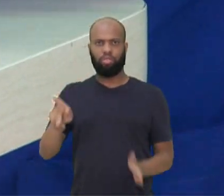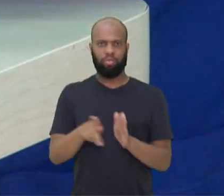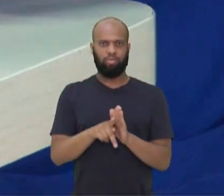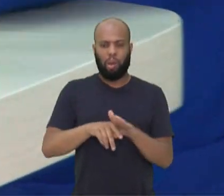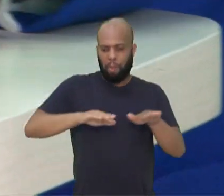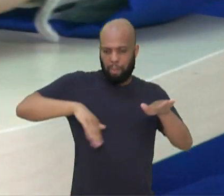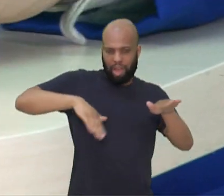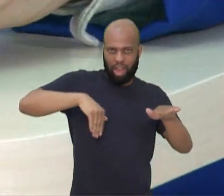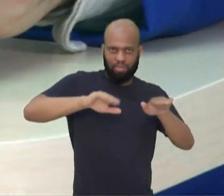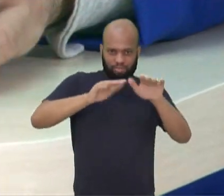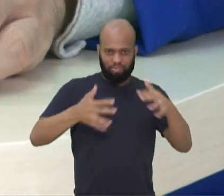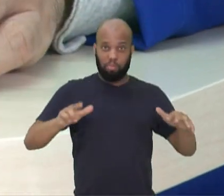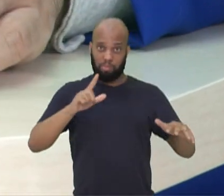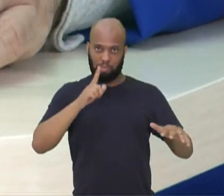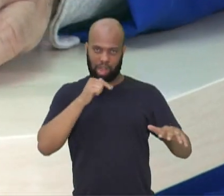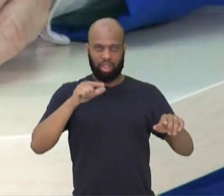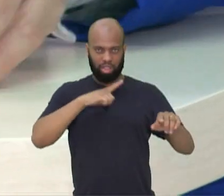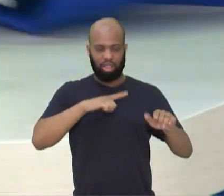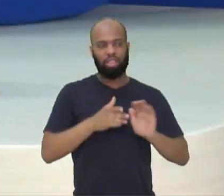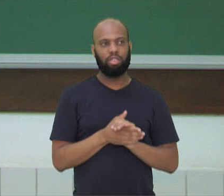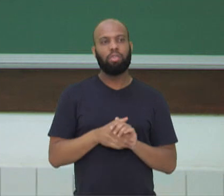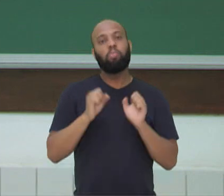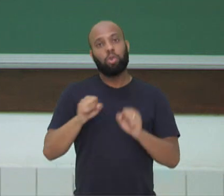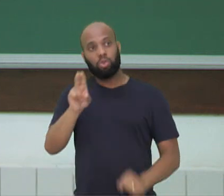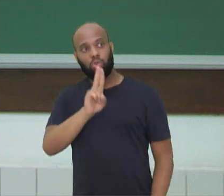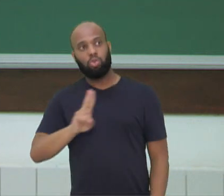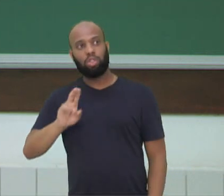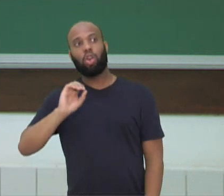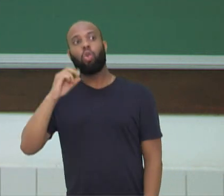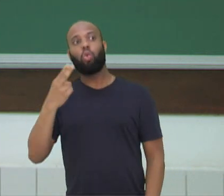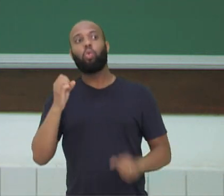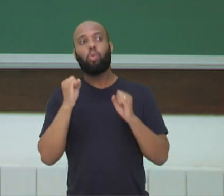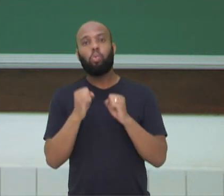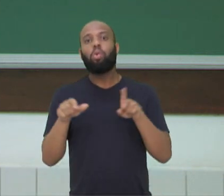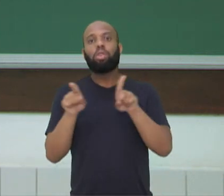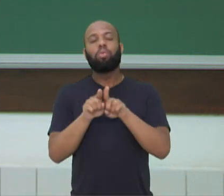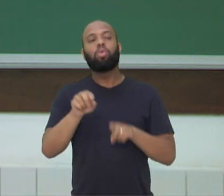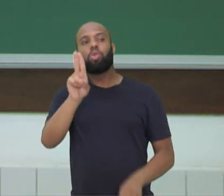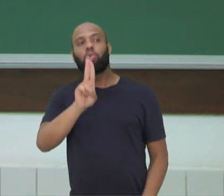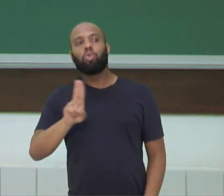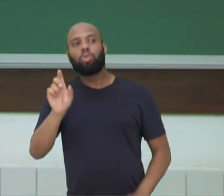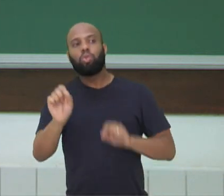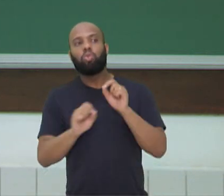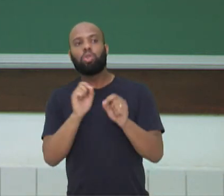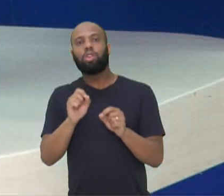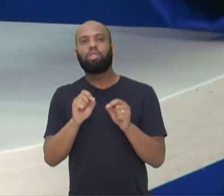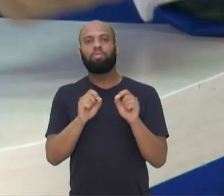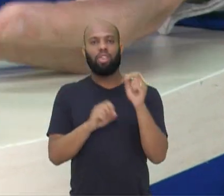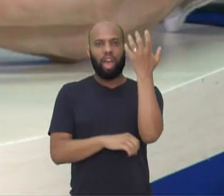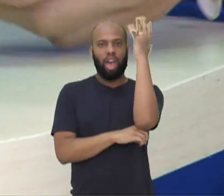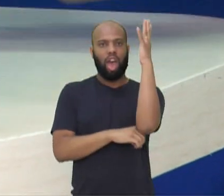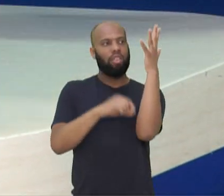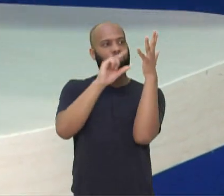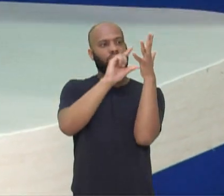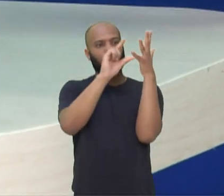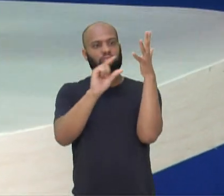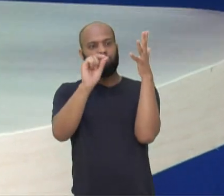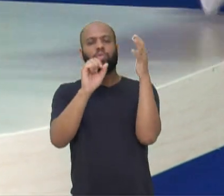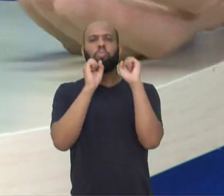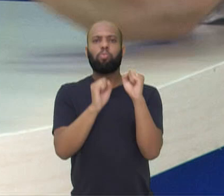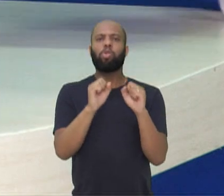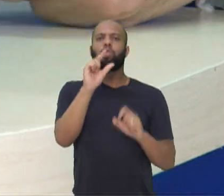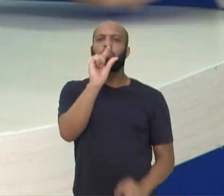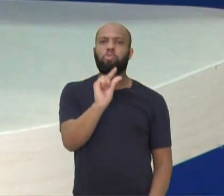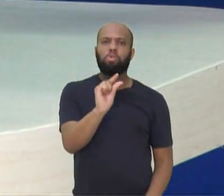trouxe para casa, a gente pode usar uma conchinha, ou a gente pode usar folhas de árvore, pode ser folha pequena,